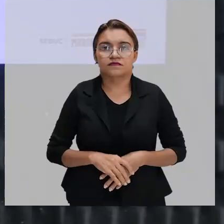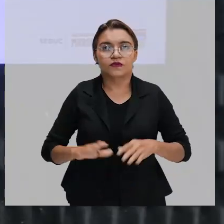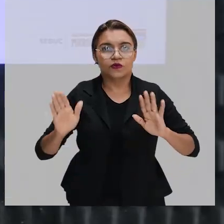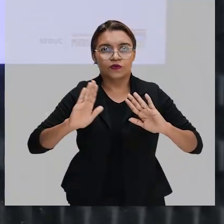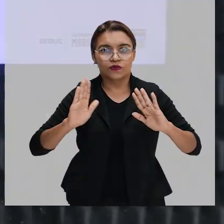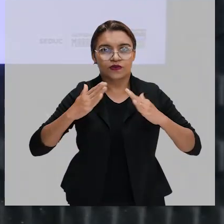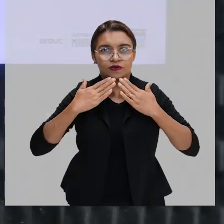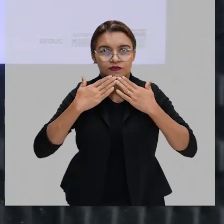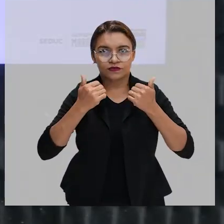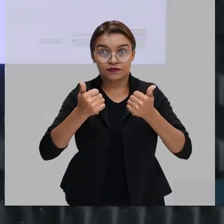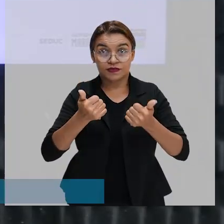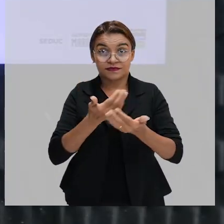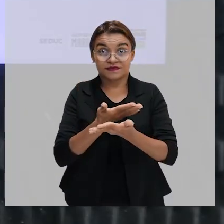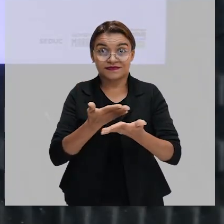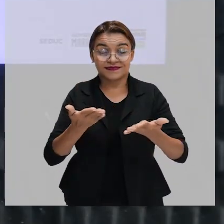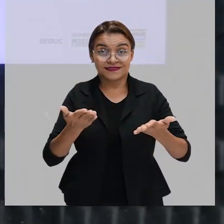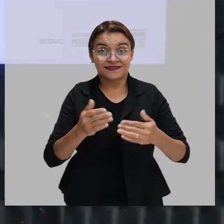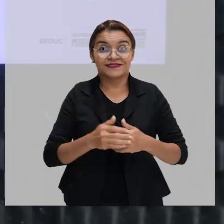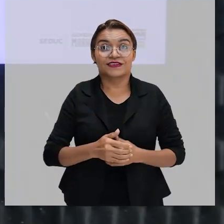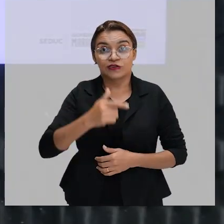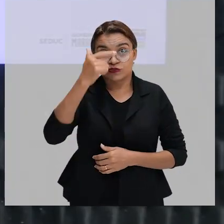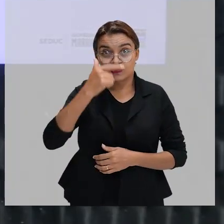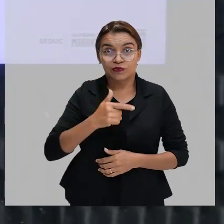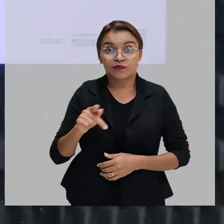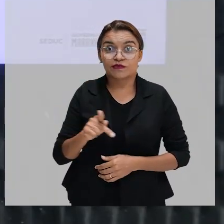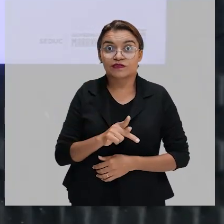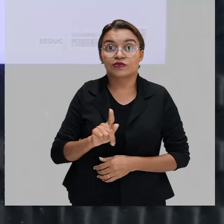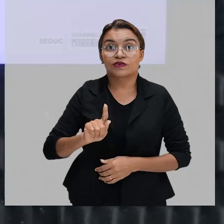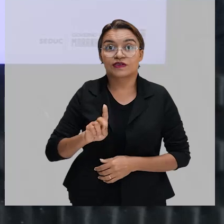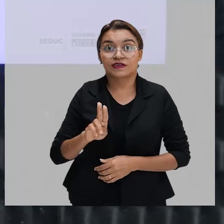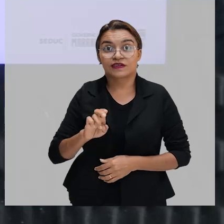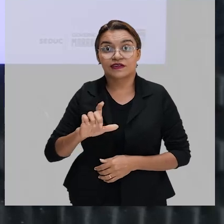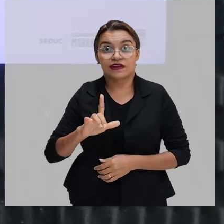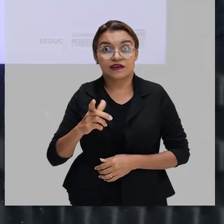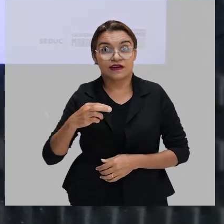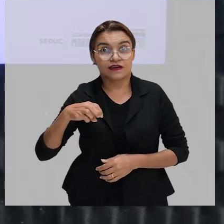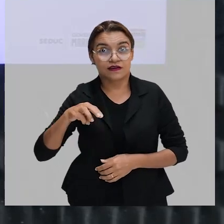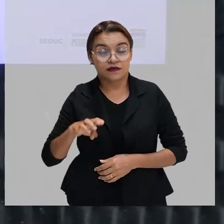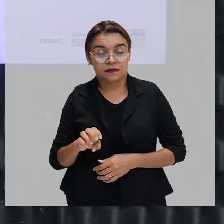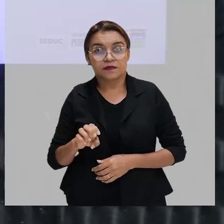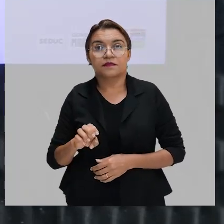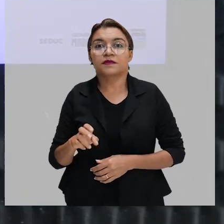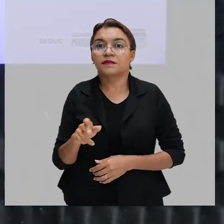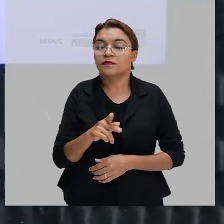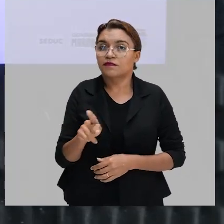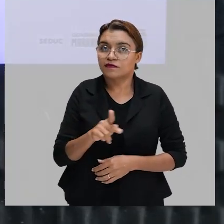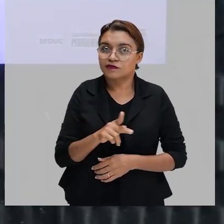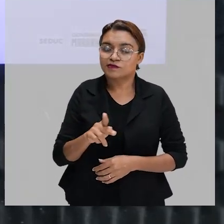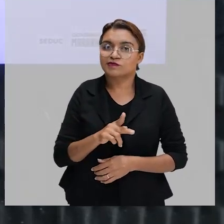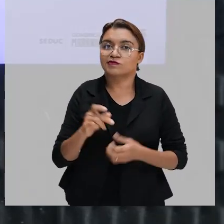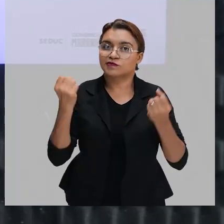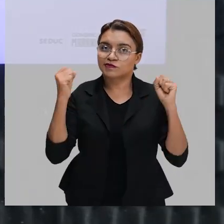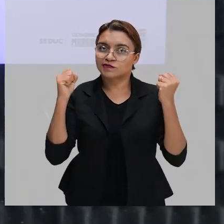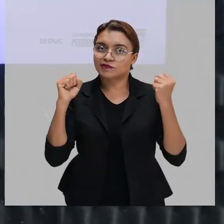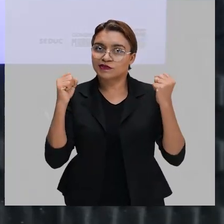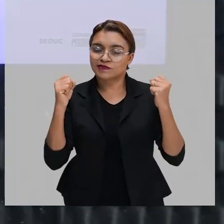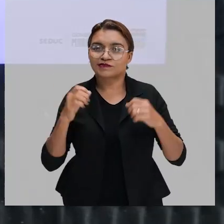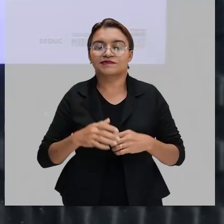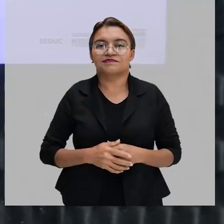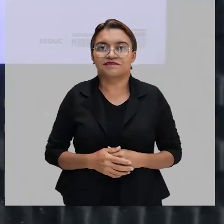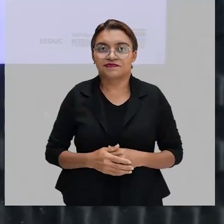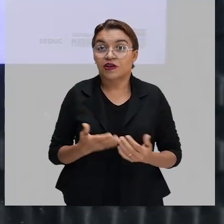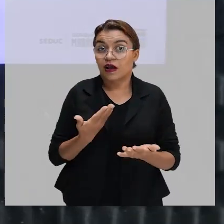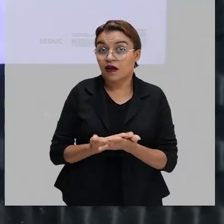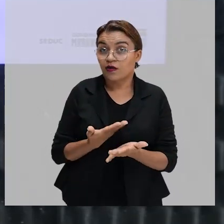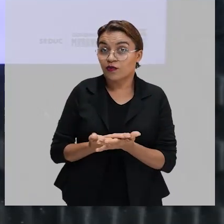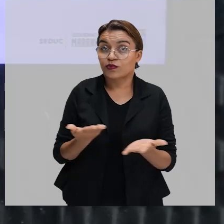Olá, galerinha, tudo bem com vocês? Guilherme Campos aqui, professor de Educação Física da Rede Estadual do Maranhão. E nessa aula de